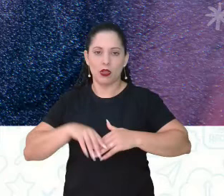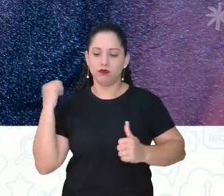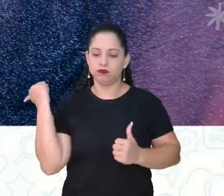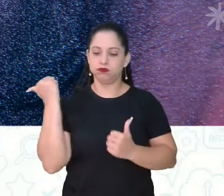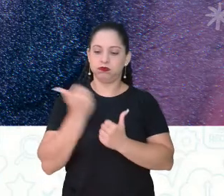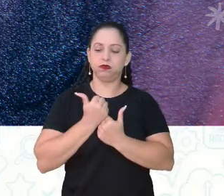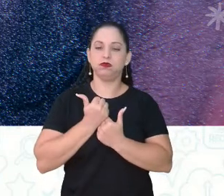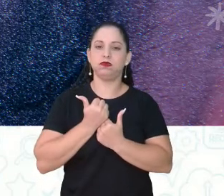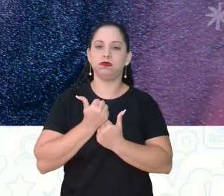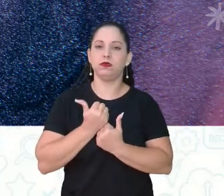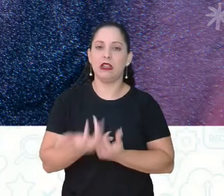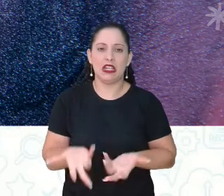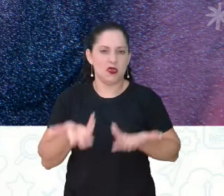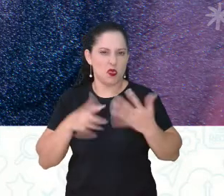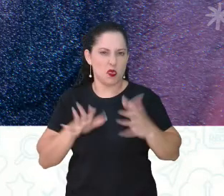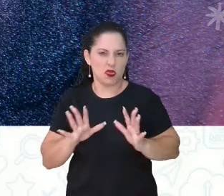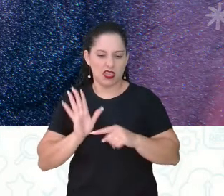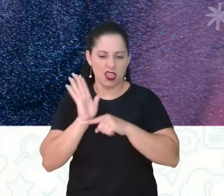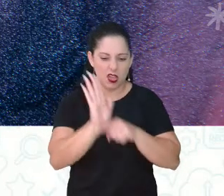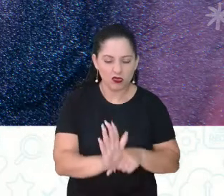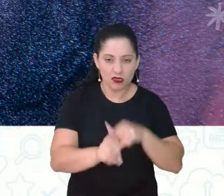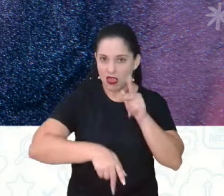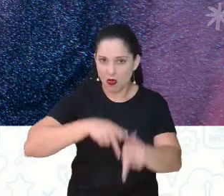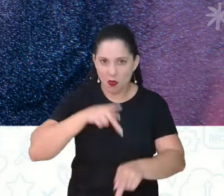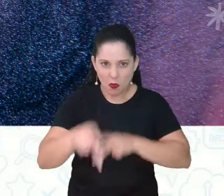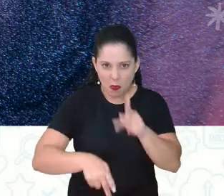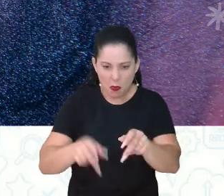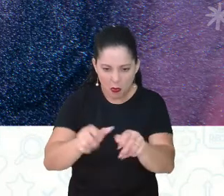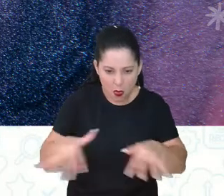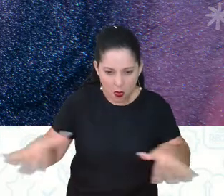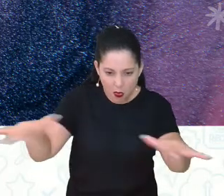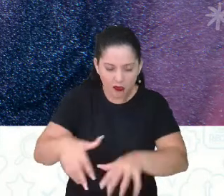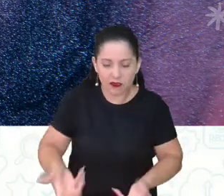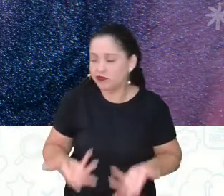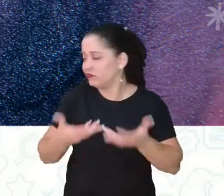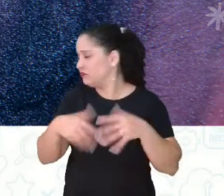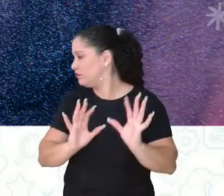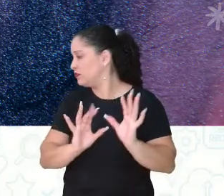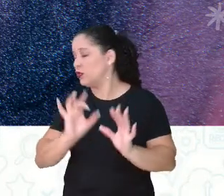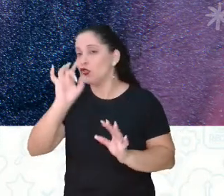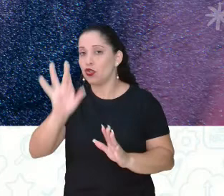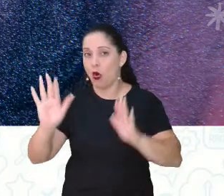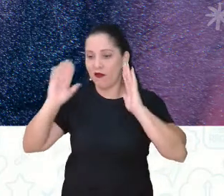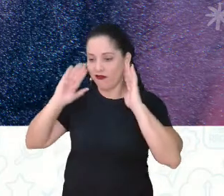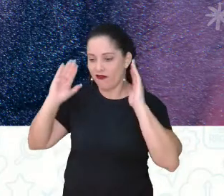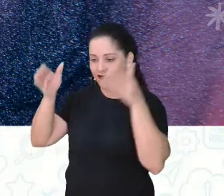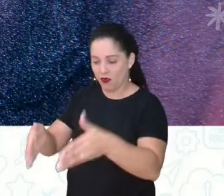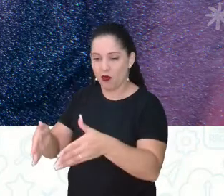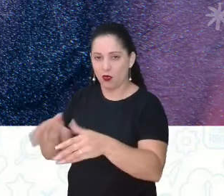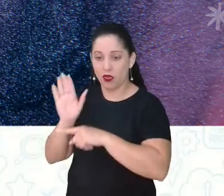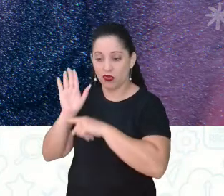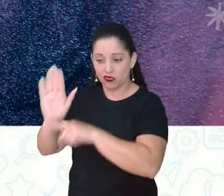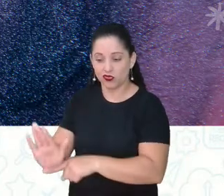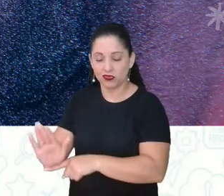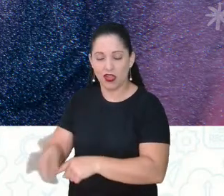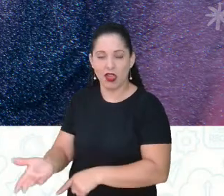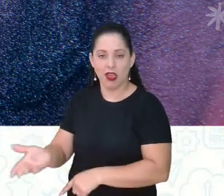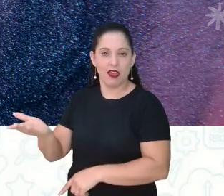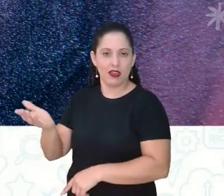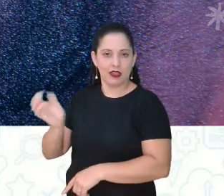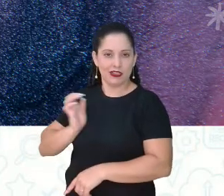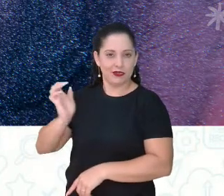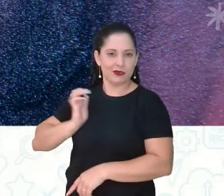estava interessado em olhar para o povo, né? Então ele só tinha o interesse ele só atendia os interesses,